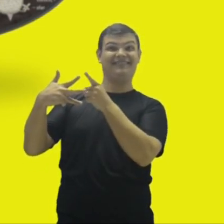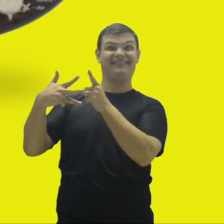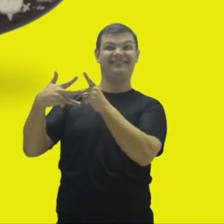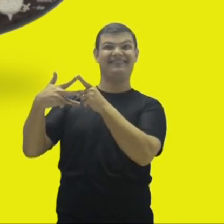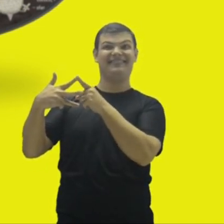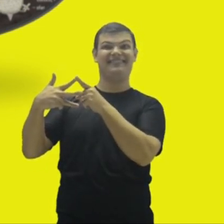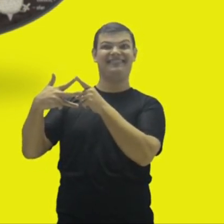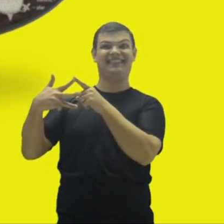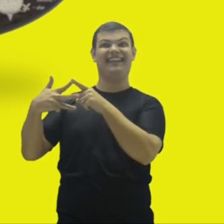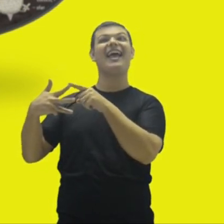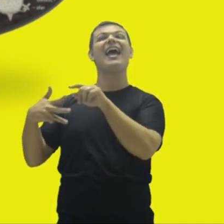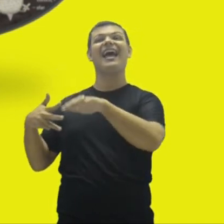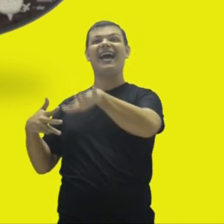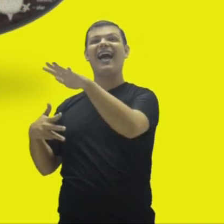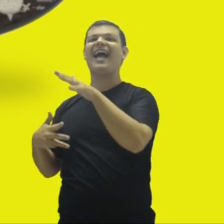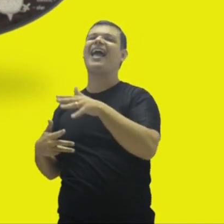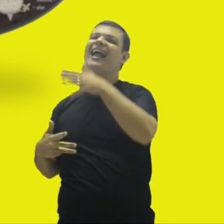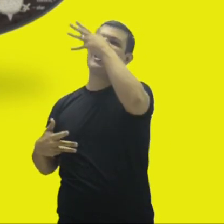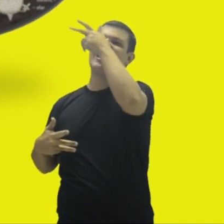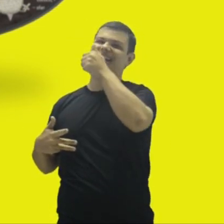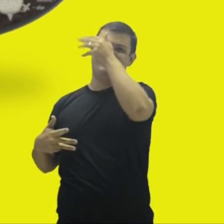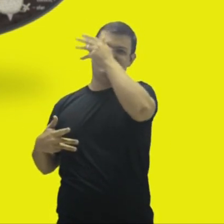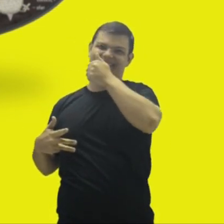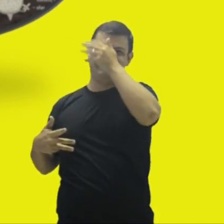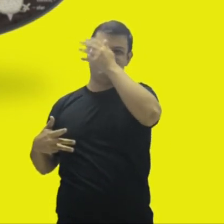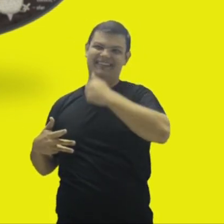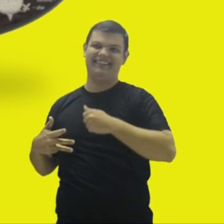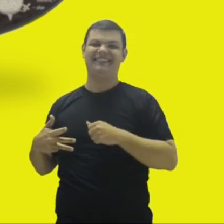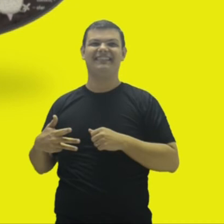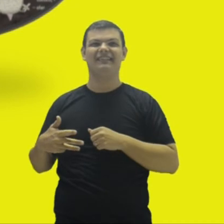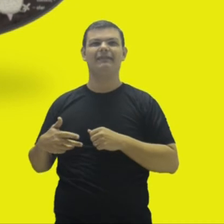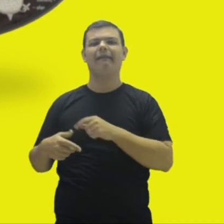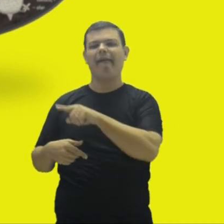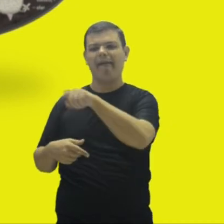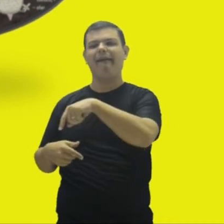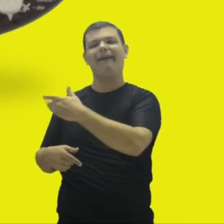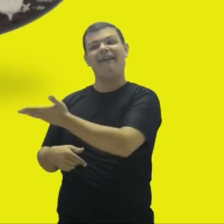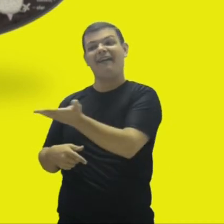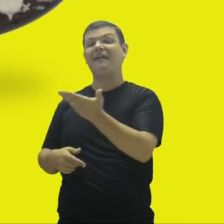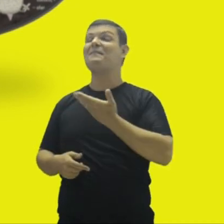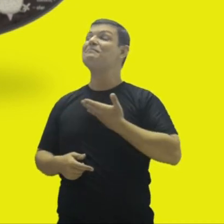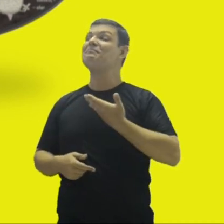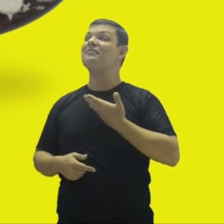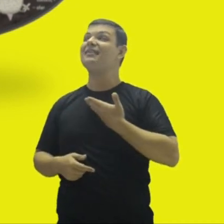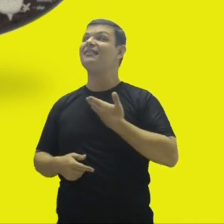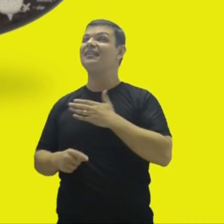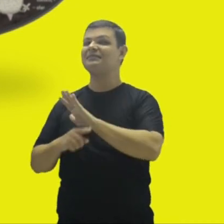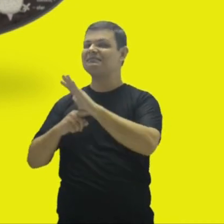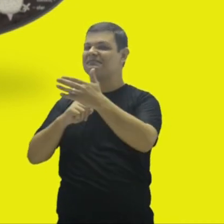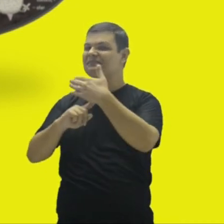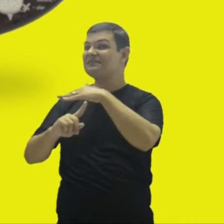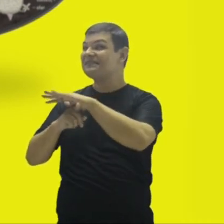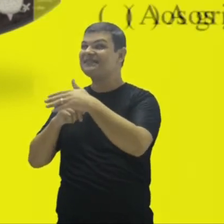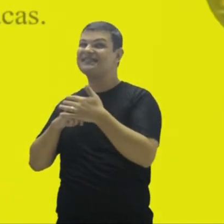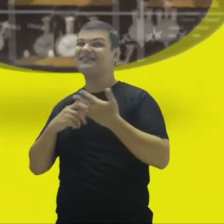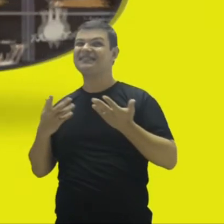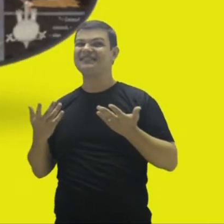Quem quis agradar a mimosa foram as galinhas, criança. As amigas da mimosa, as galinhas.